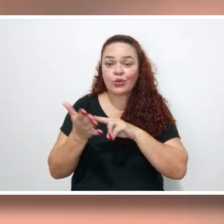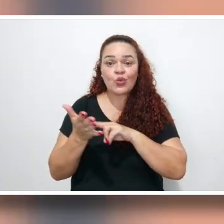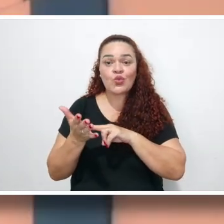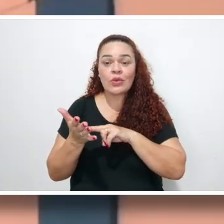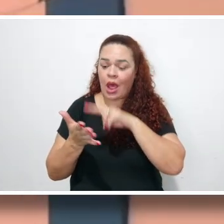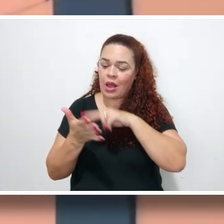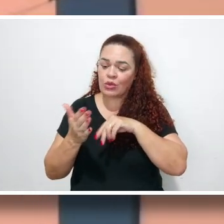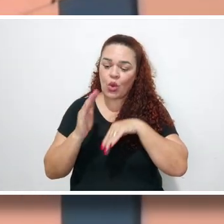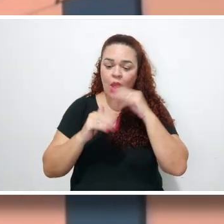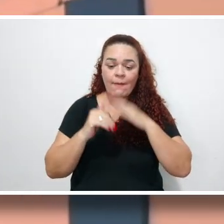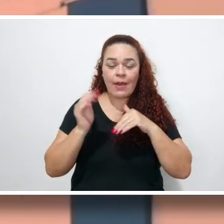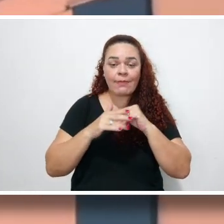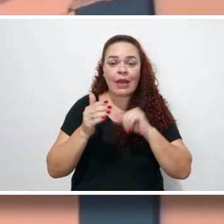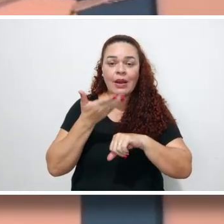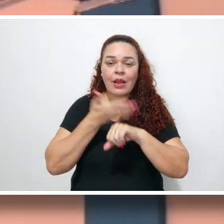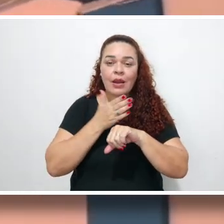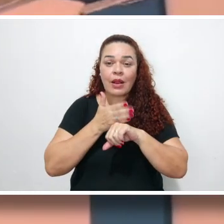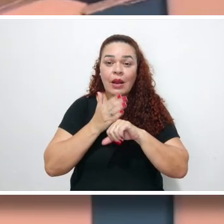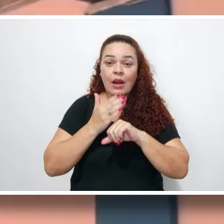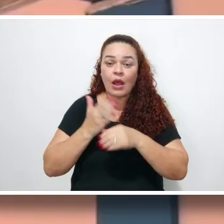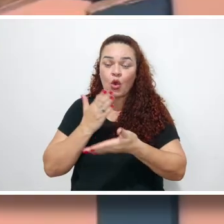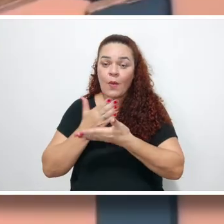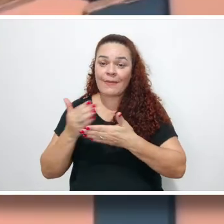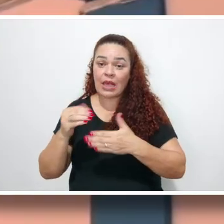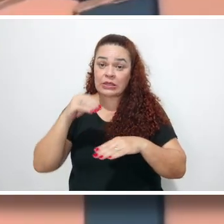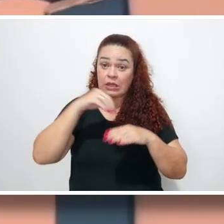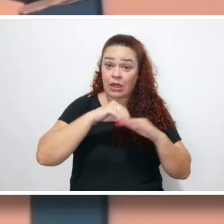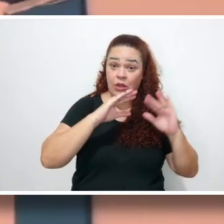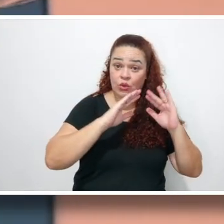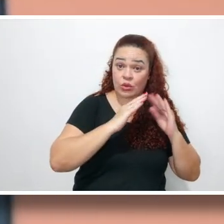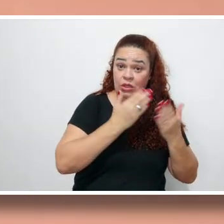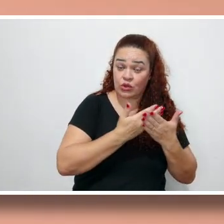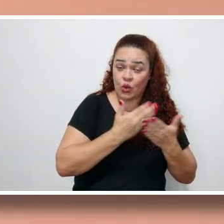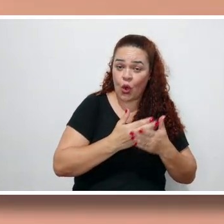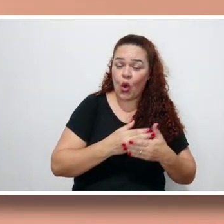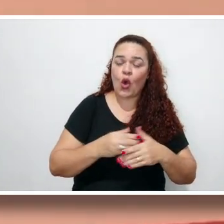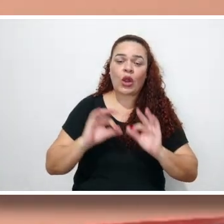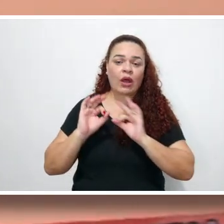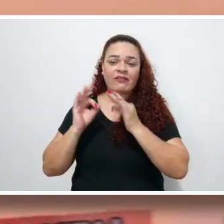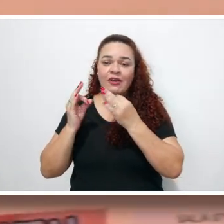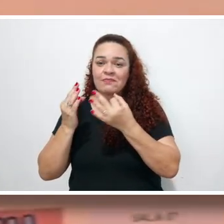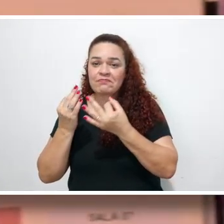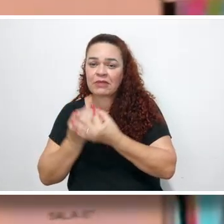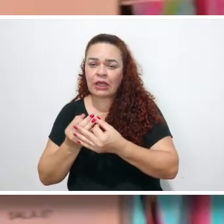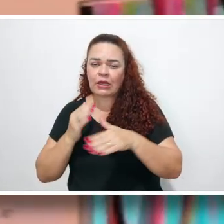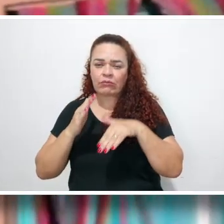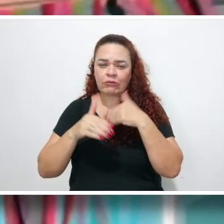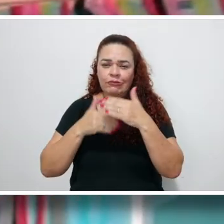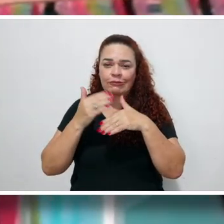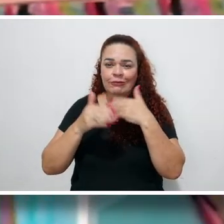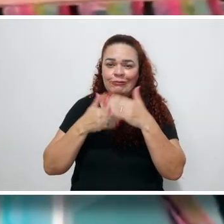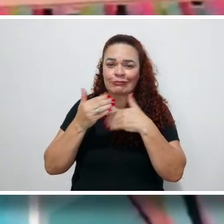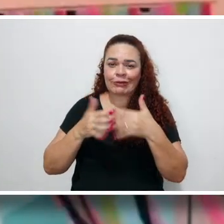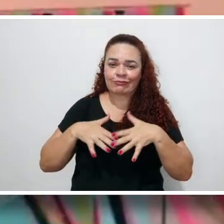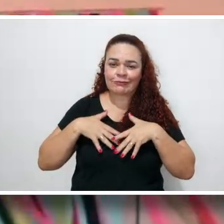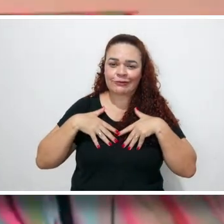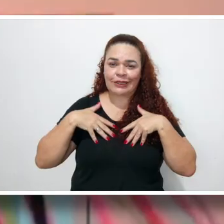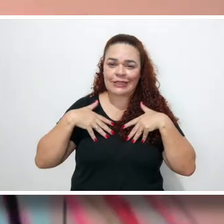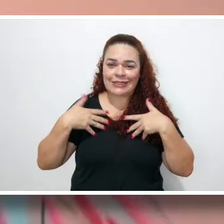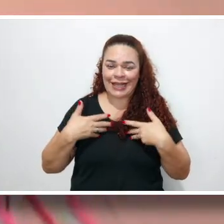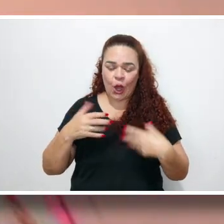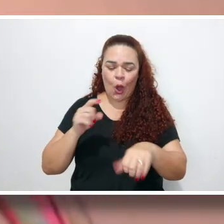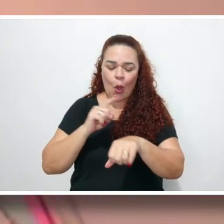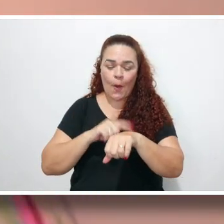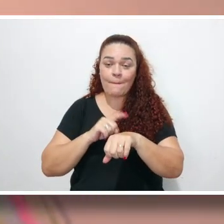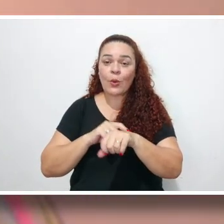que essa leitura seja um hábito que começa dentro da escola, que se estende para as famílias e que seja primeiramente um ato